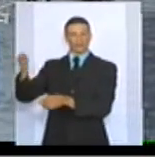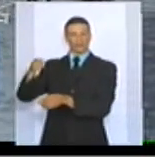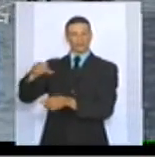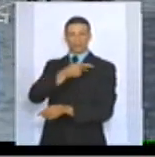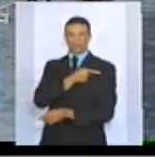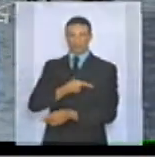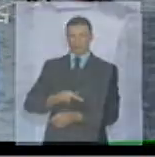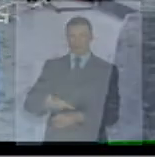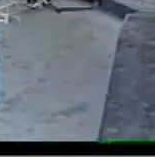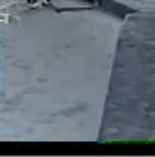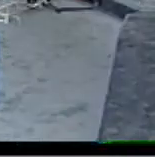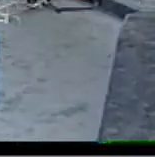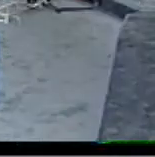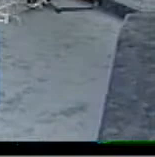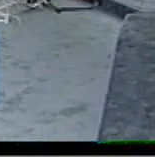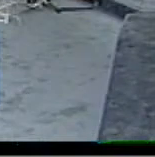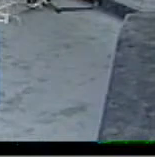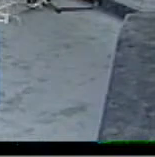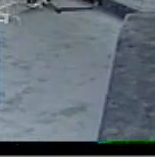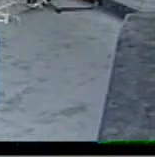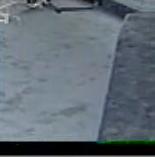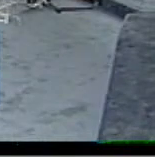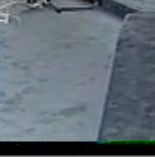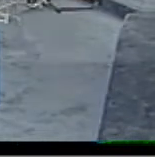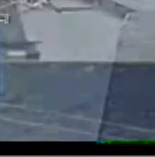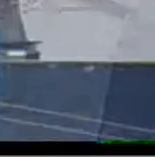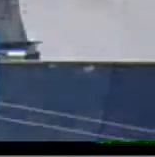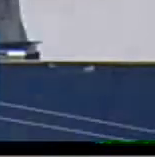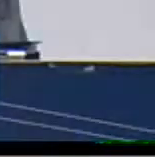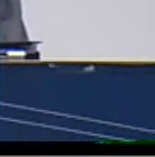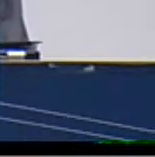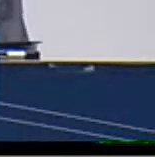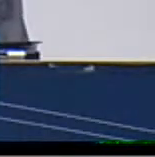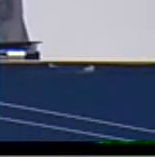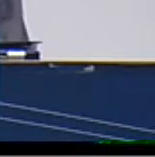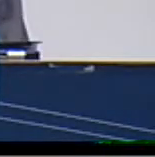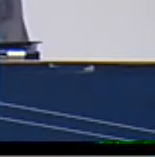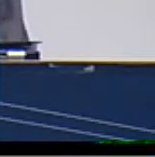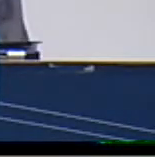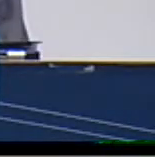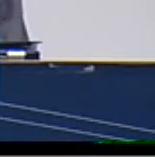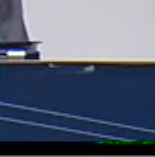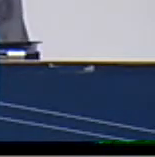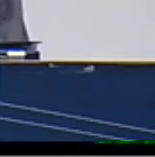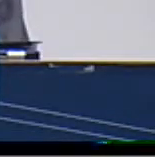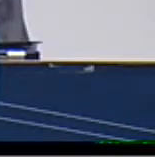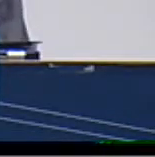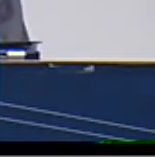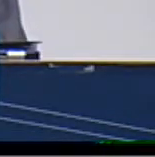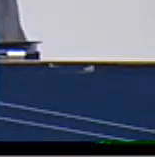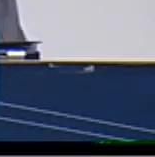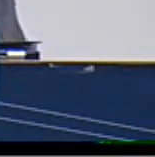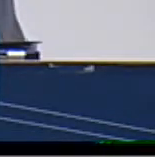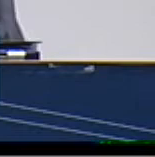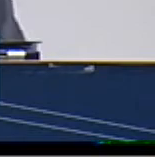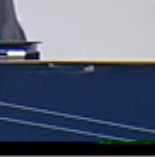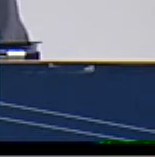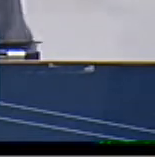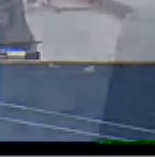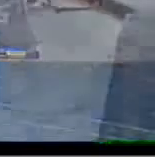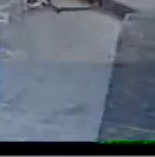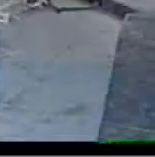presidência. Não sei se está presente, se não estiver presente, eu passaria a chamada subsequente.